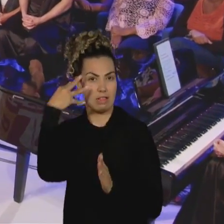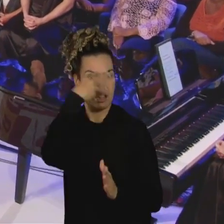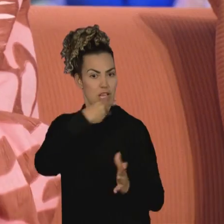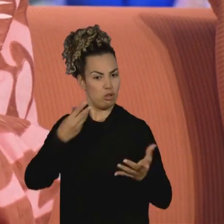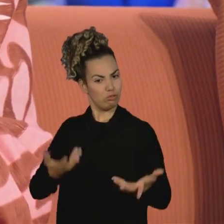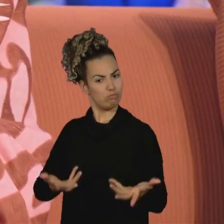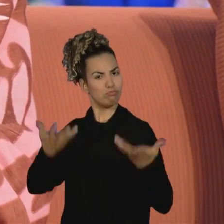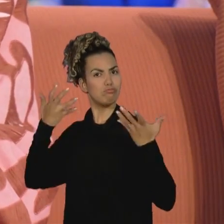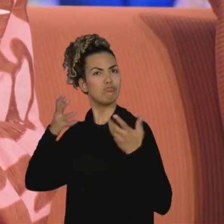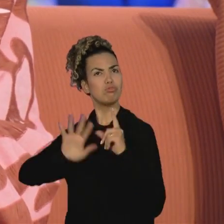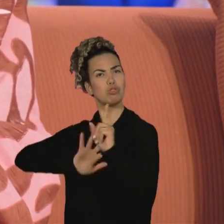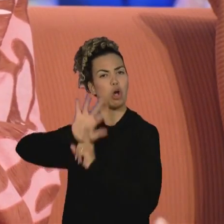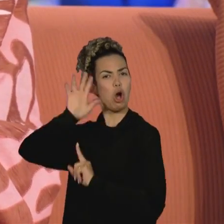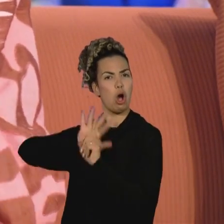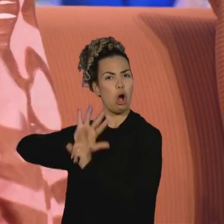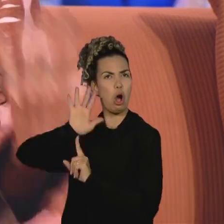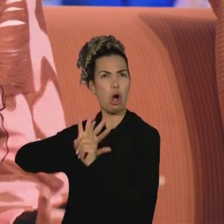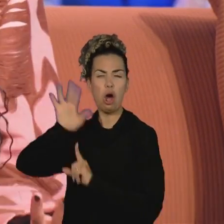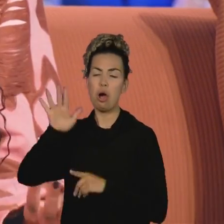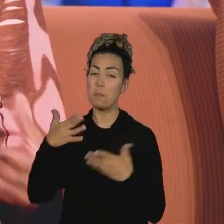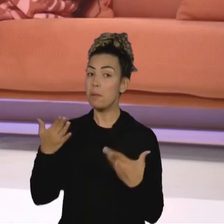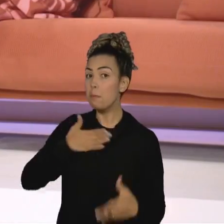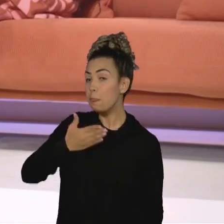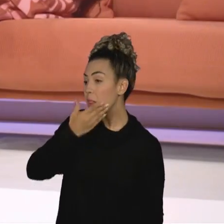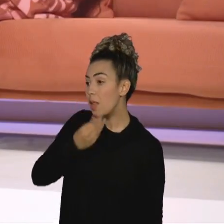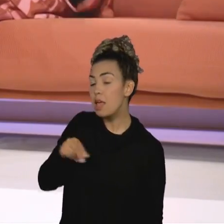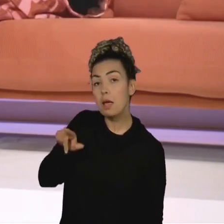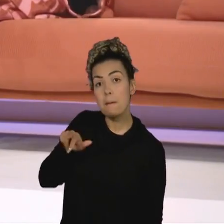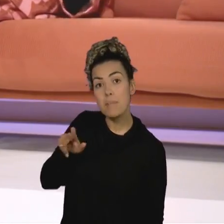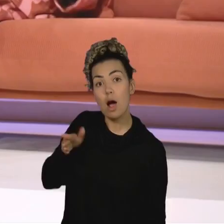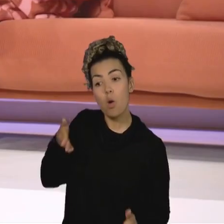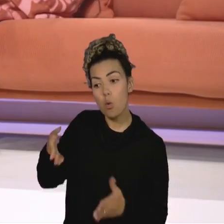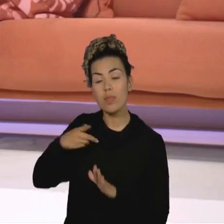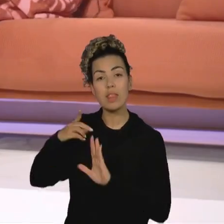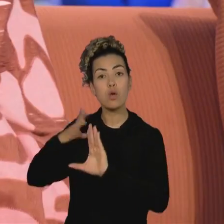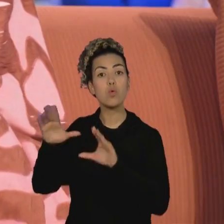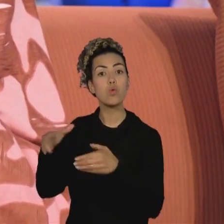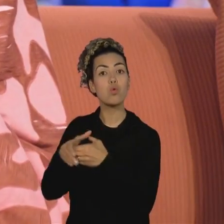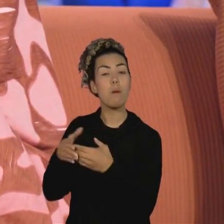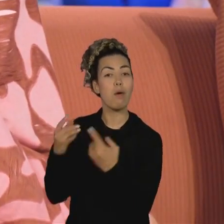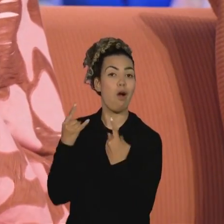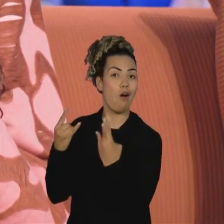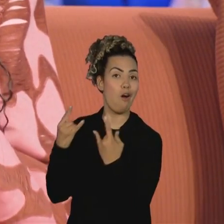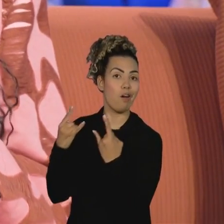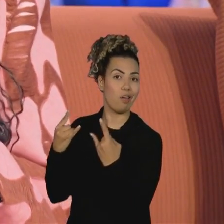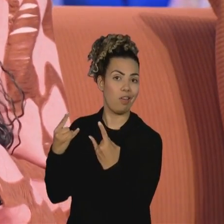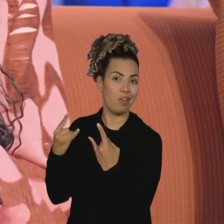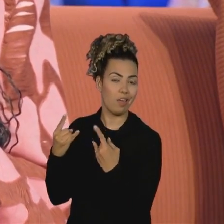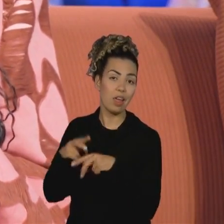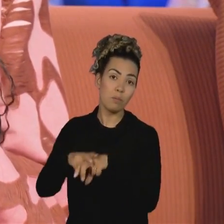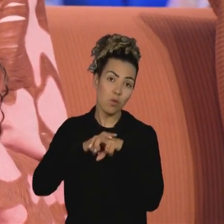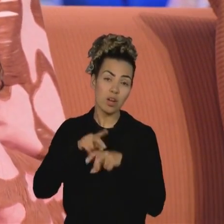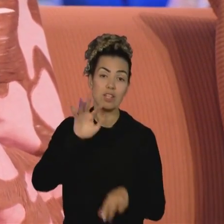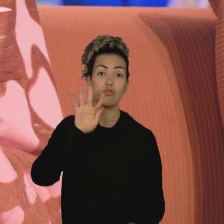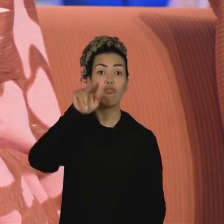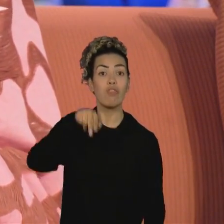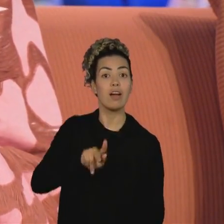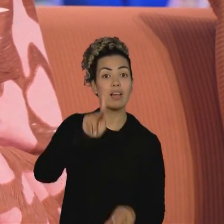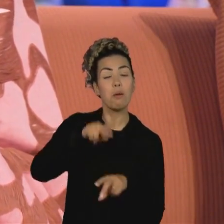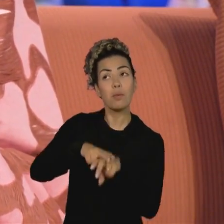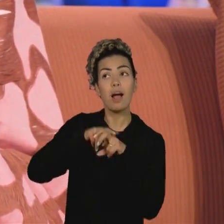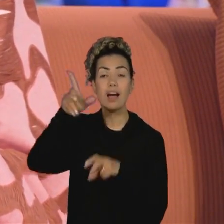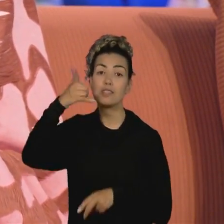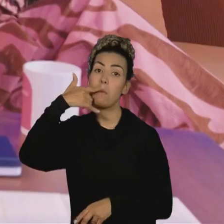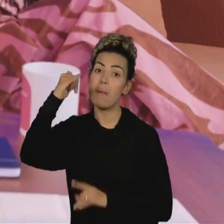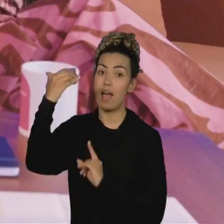fazendo sucesso. E meu irmão tinha uma banda de rock. Então, o funk veio mais pelo meu pai, que é